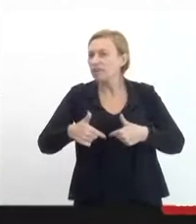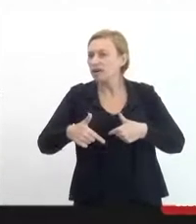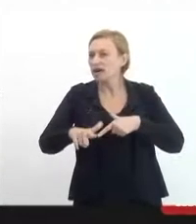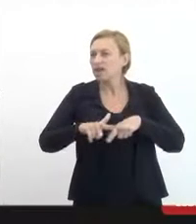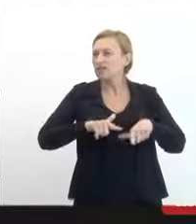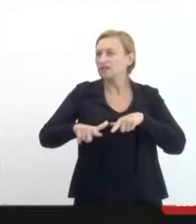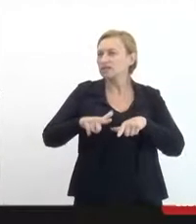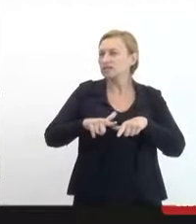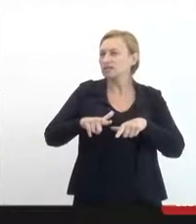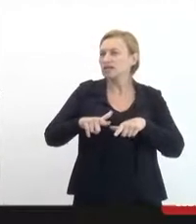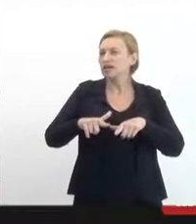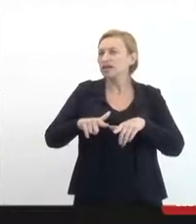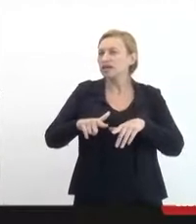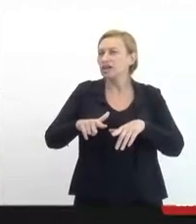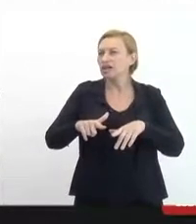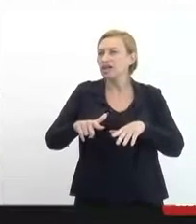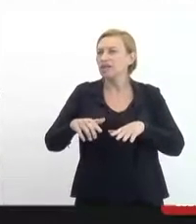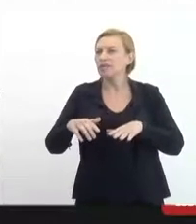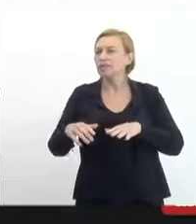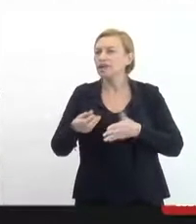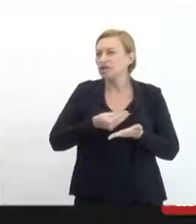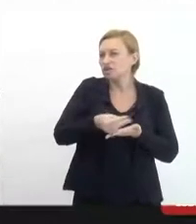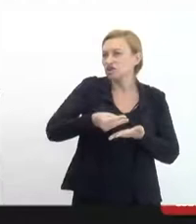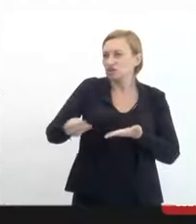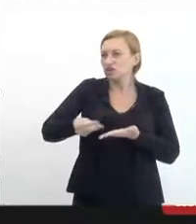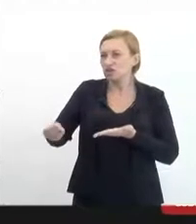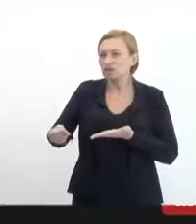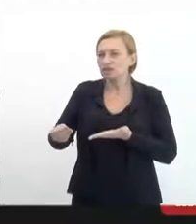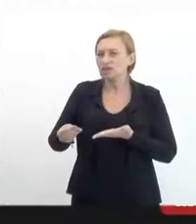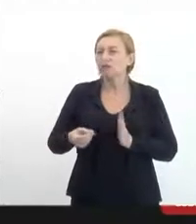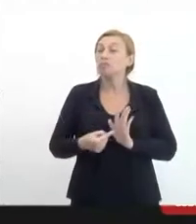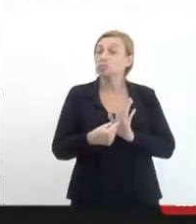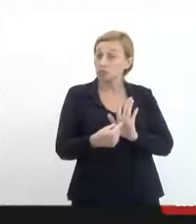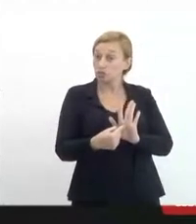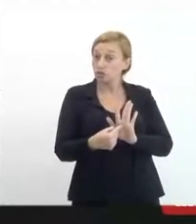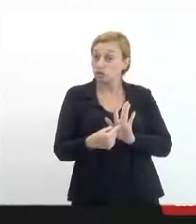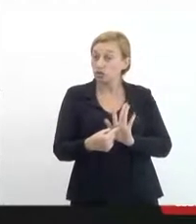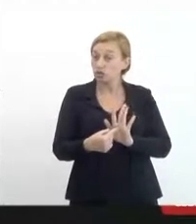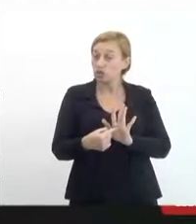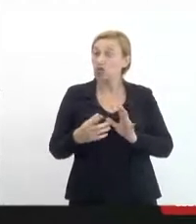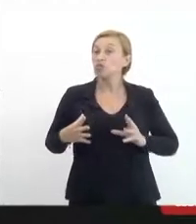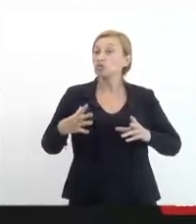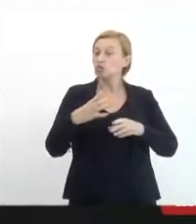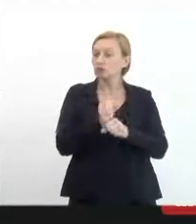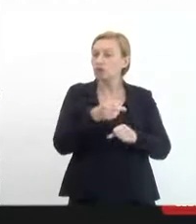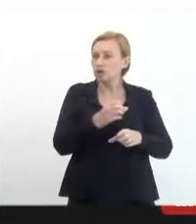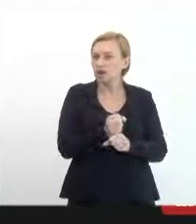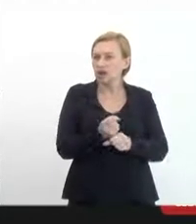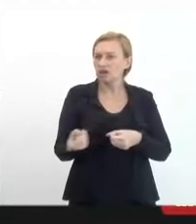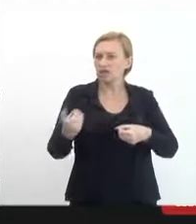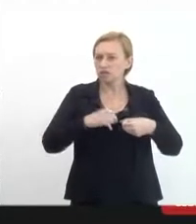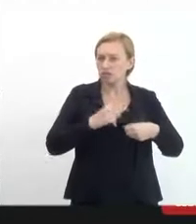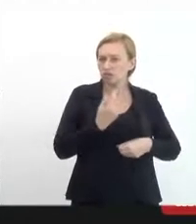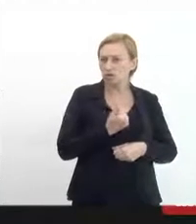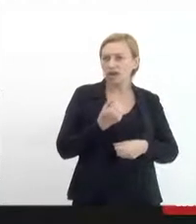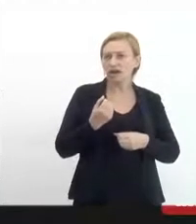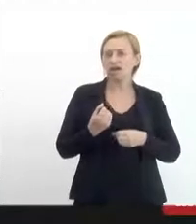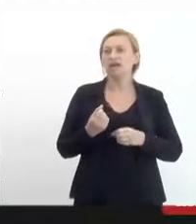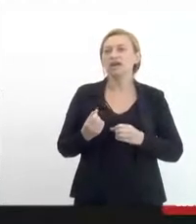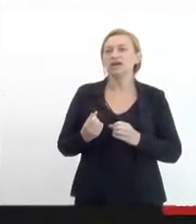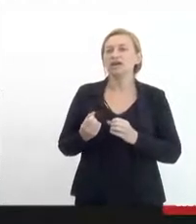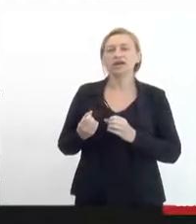pela distribuidora sejam, então, consideradas no cálculo do estorno da Reduc, né?